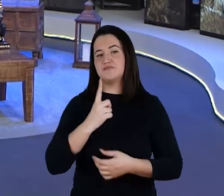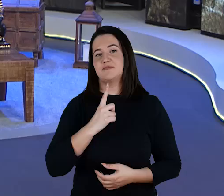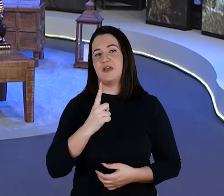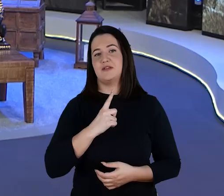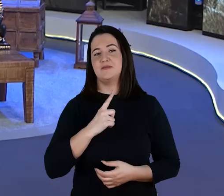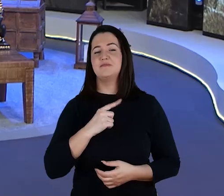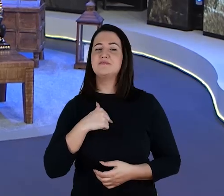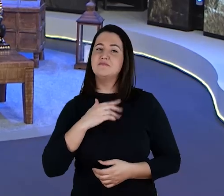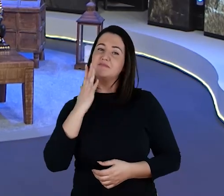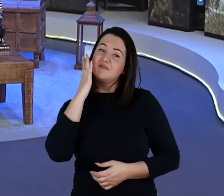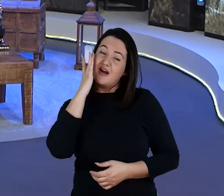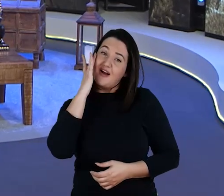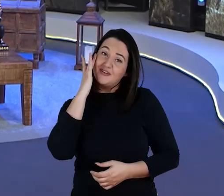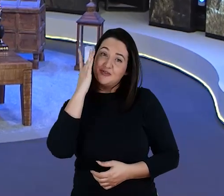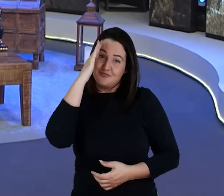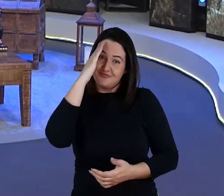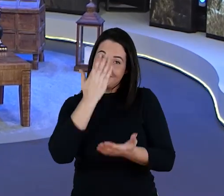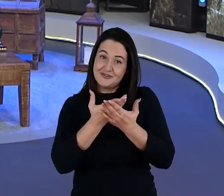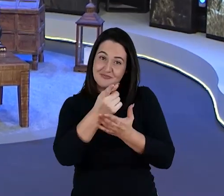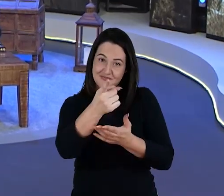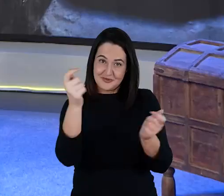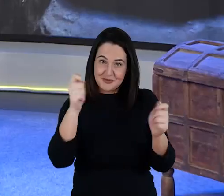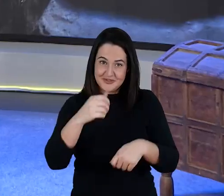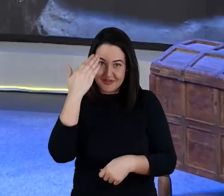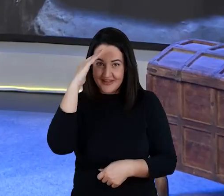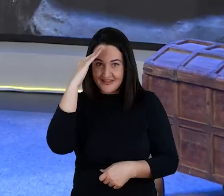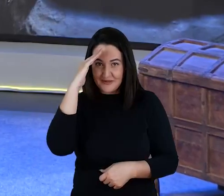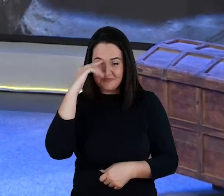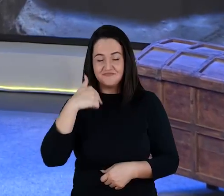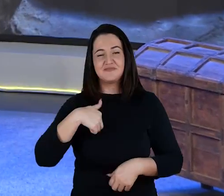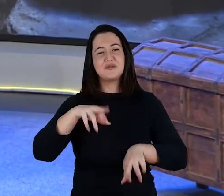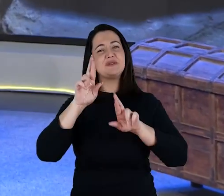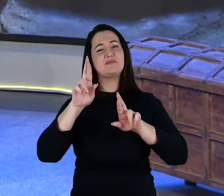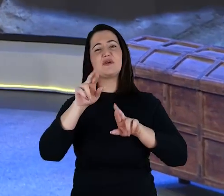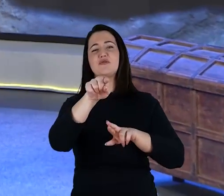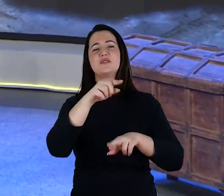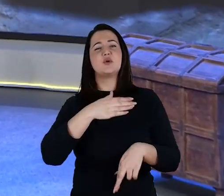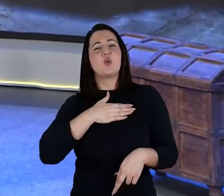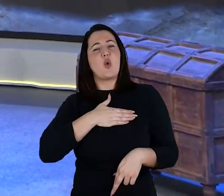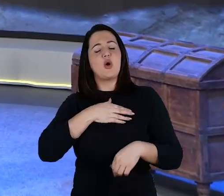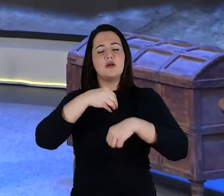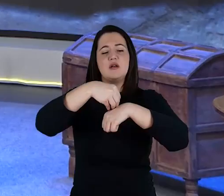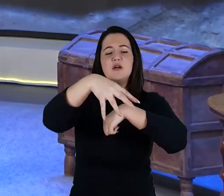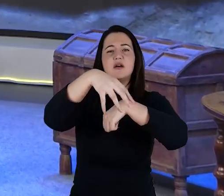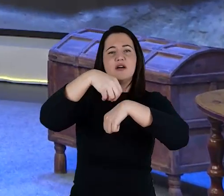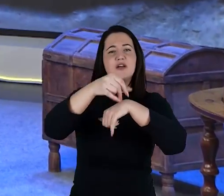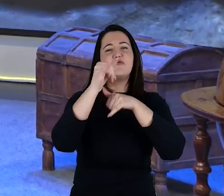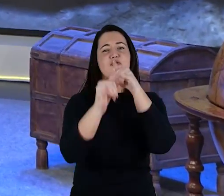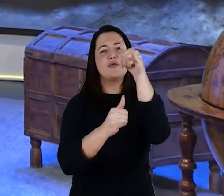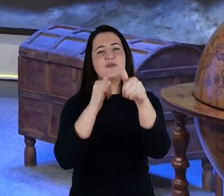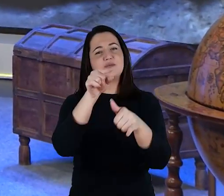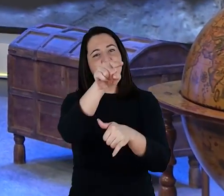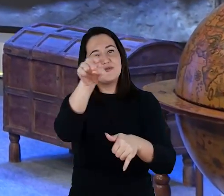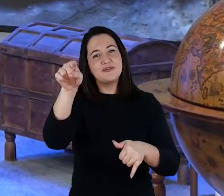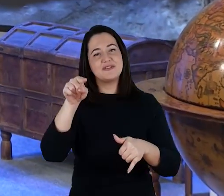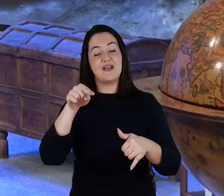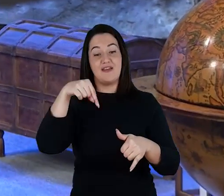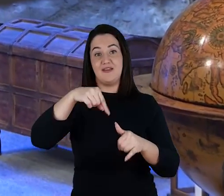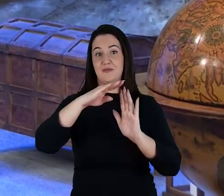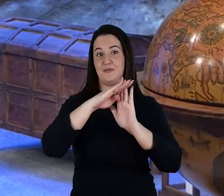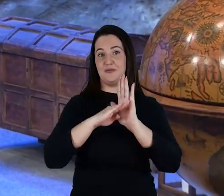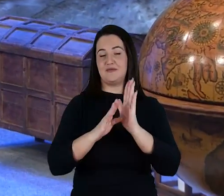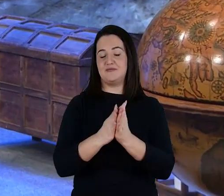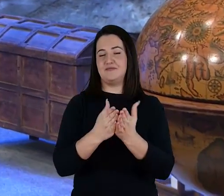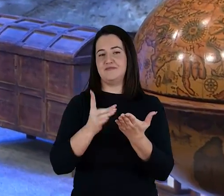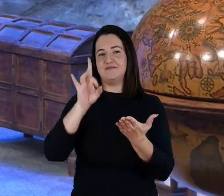bíblico, mas eu creio que deu para você entender, não é mesmo? Eu espero que você goste sempre das informações que nós trazemos aqui no programa Evidências, porque